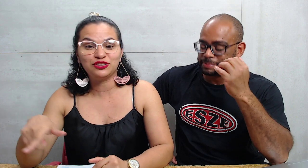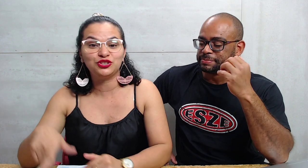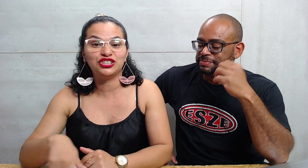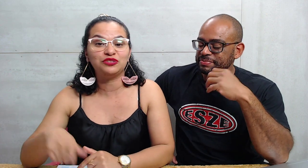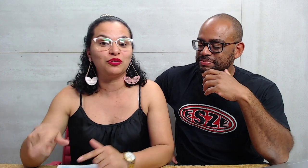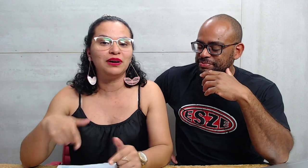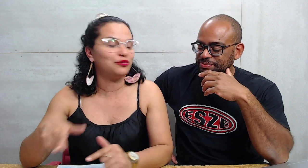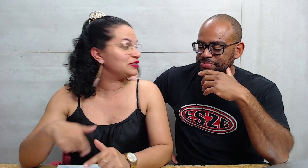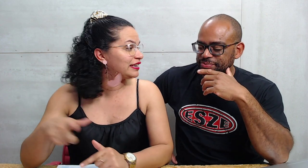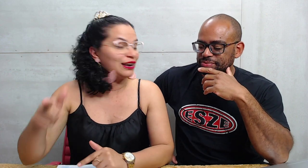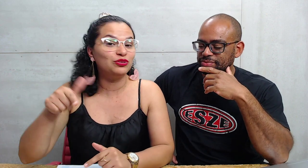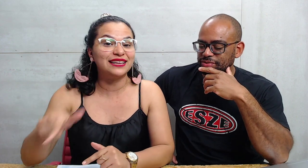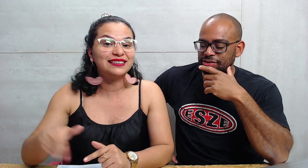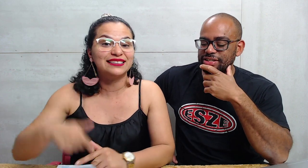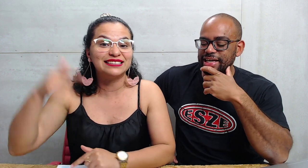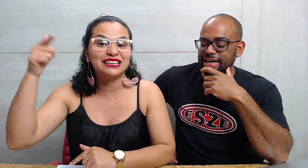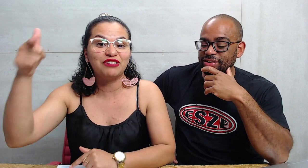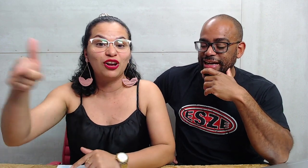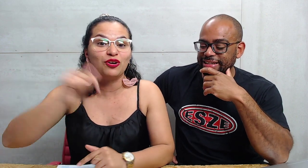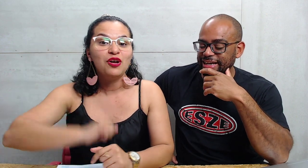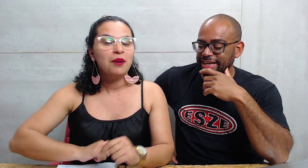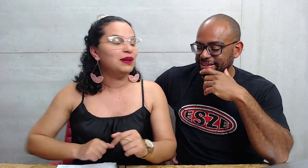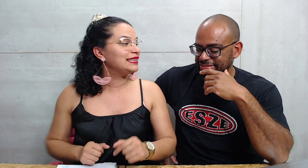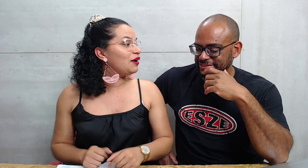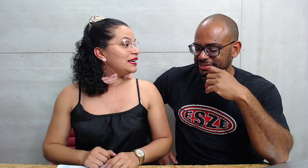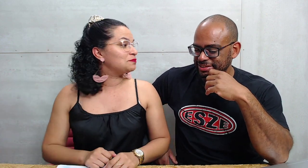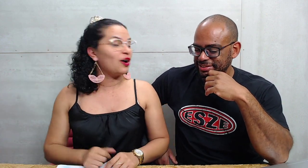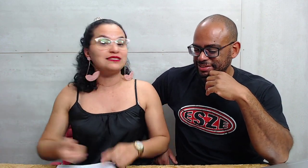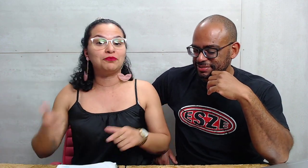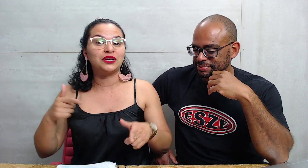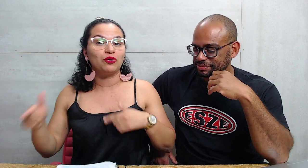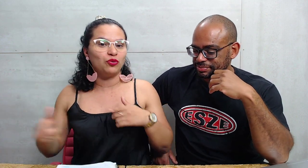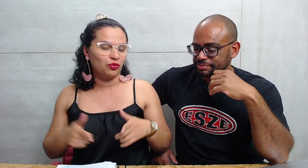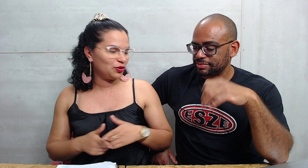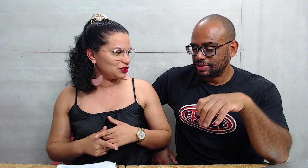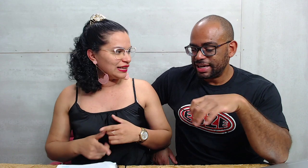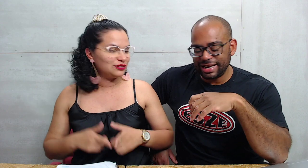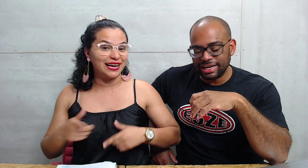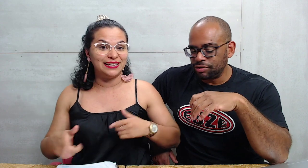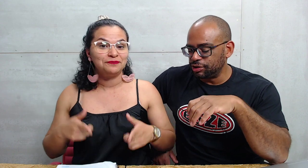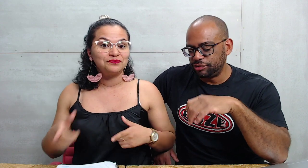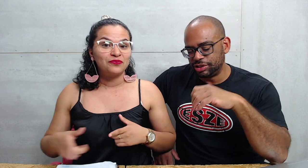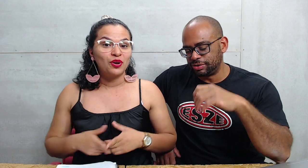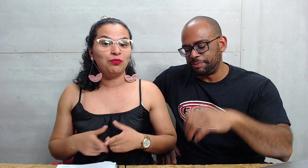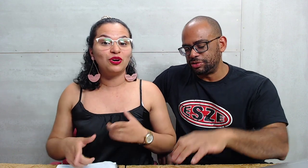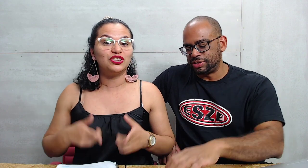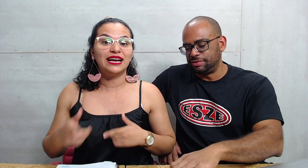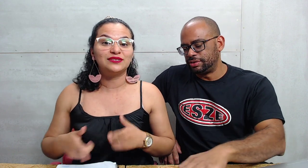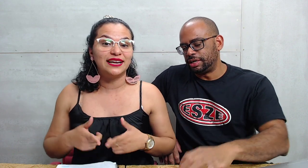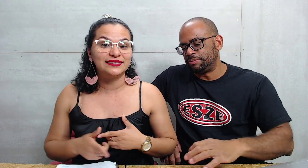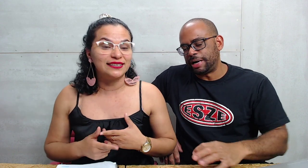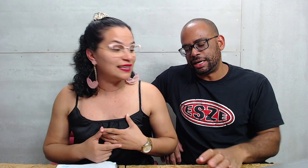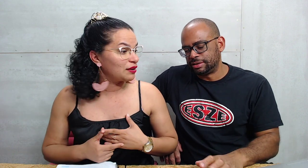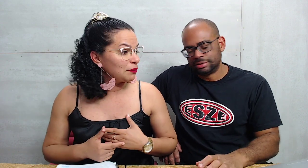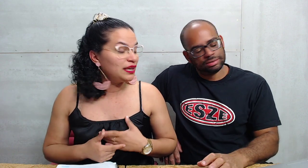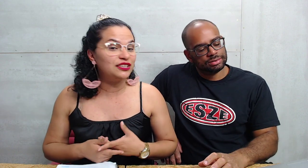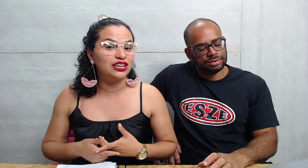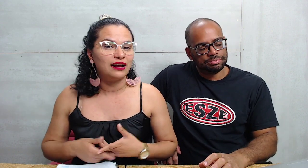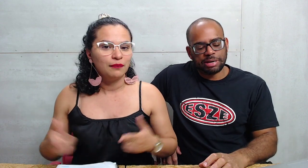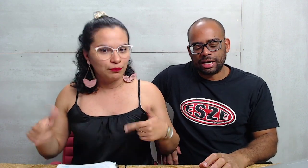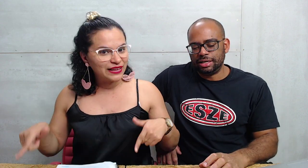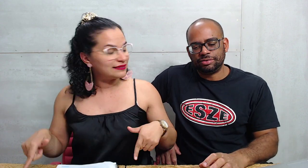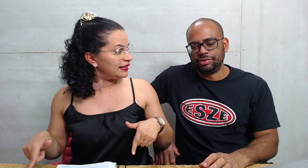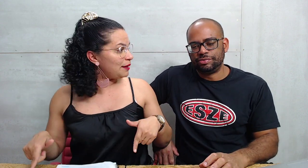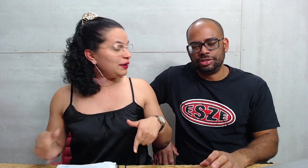aqui do Brasil Urgente, falou, mano, vou isqueirar o Datena. Vou isqueirar o Datena. Mandar uma resposta, porque o Bolsonaro... Ele tá não aí, viu o vídeo, né? O Bolsonaro tá aí tretando com a